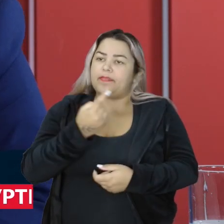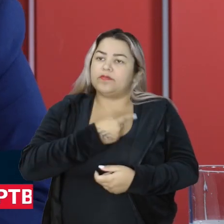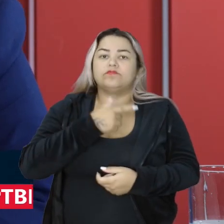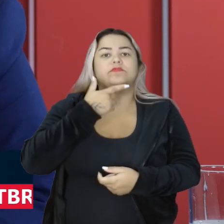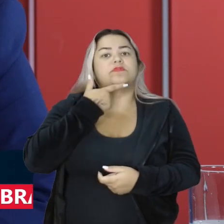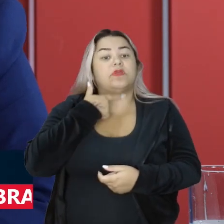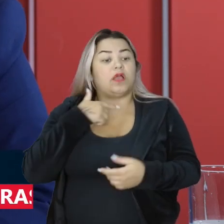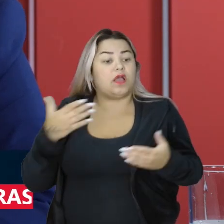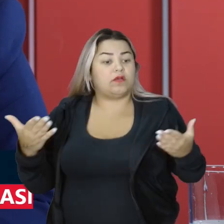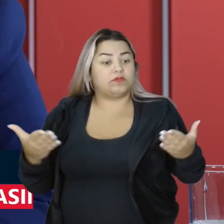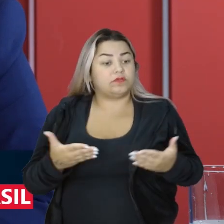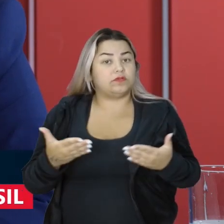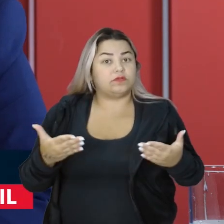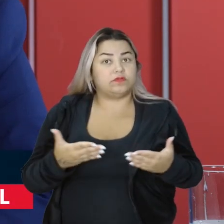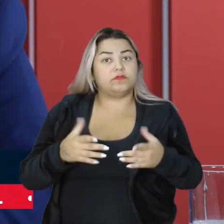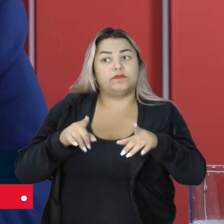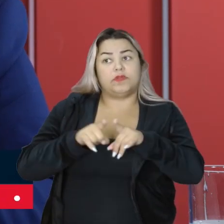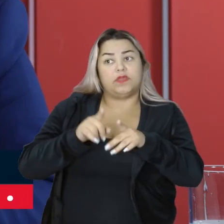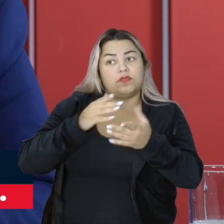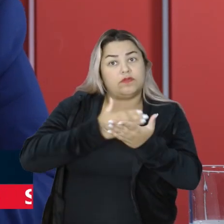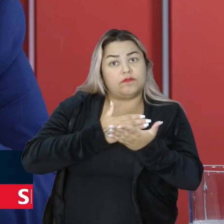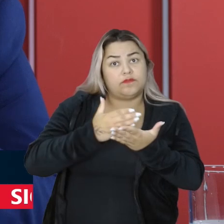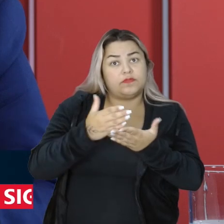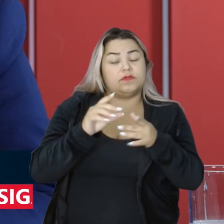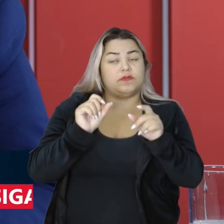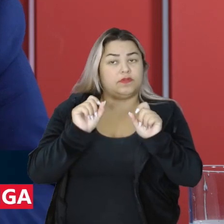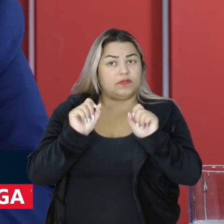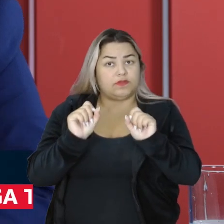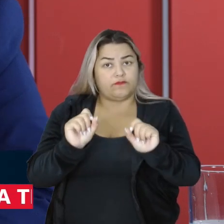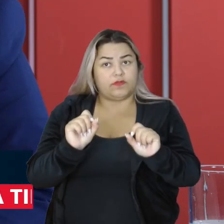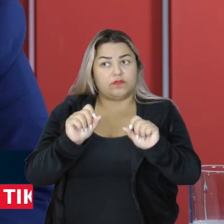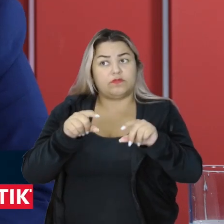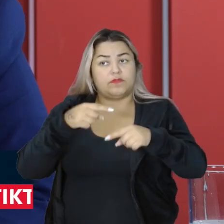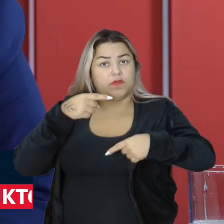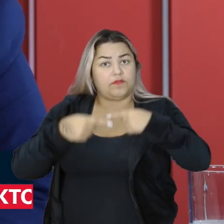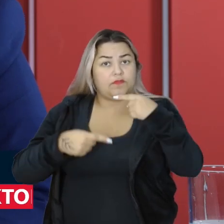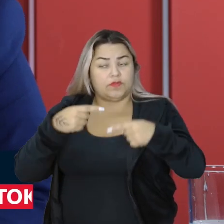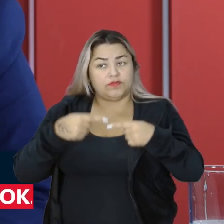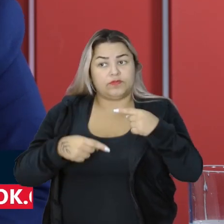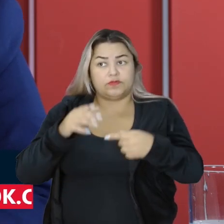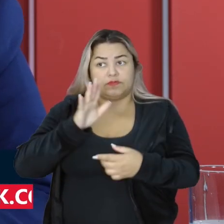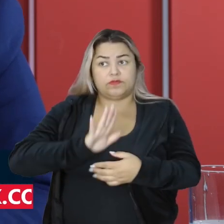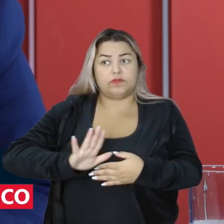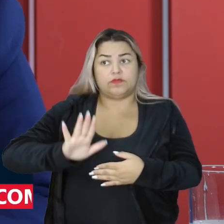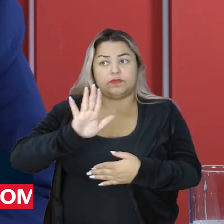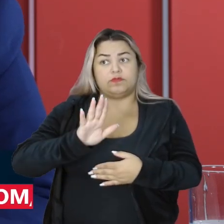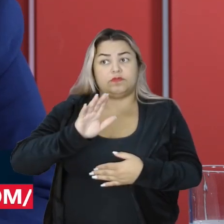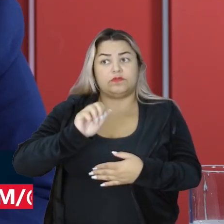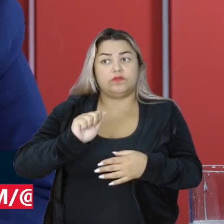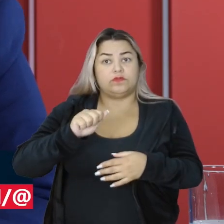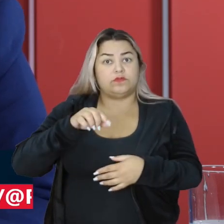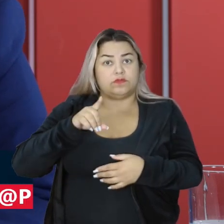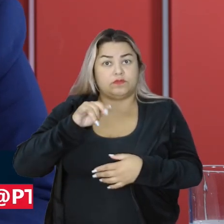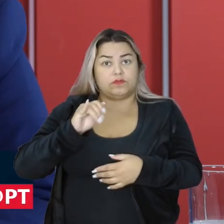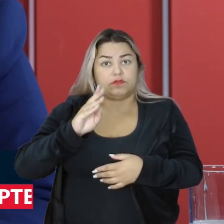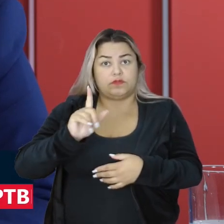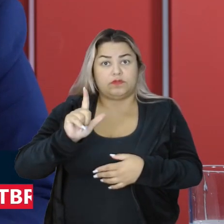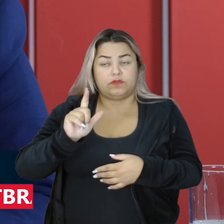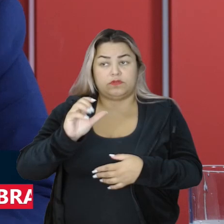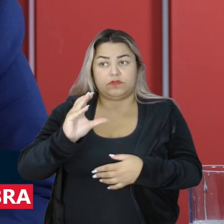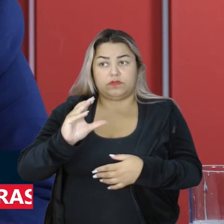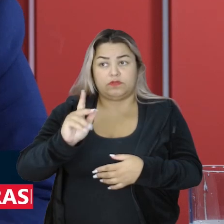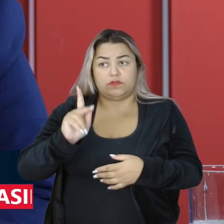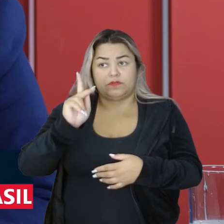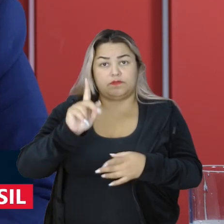agora, no segundo semestre, começar a executar também a Política Nacional Aldir Blanc. O Ministério, nesse momento, está debruçado